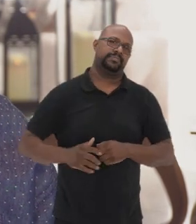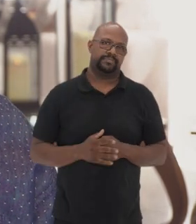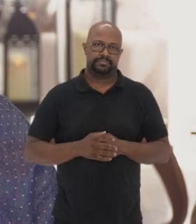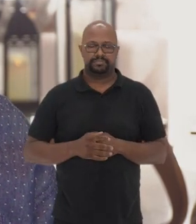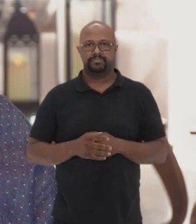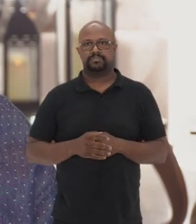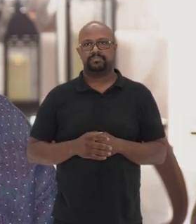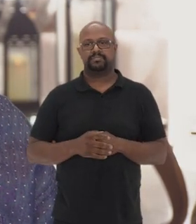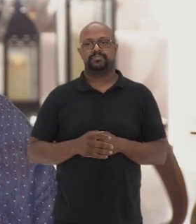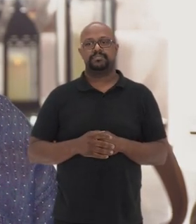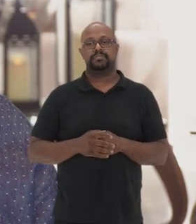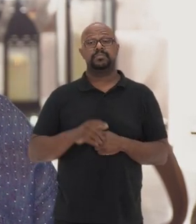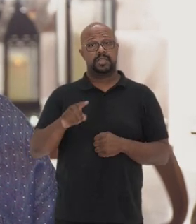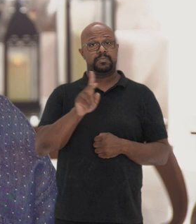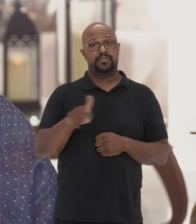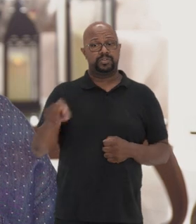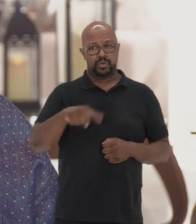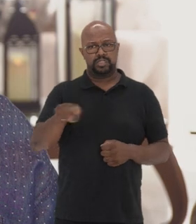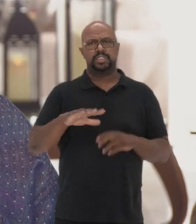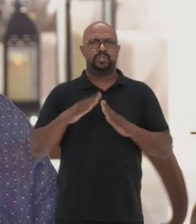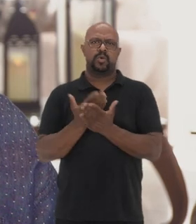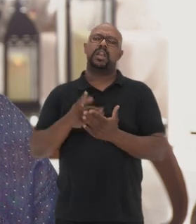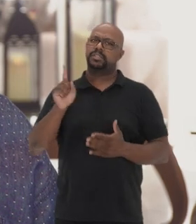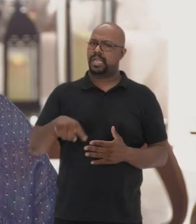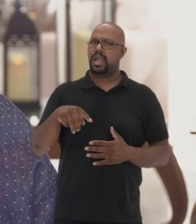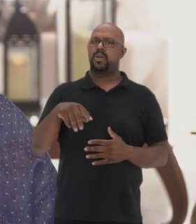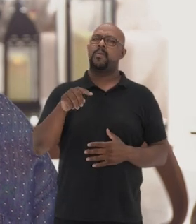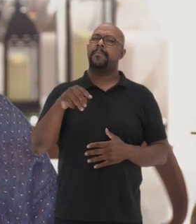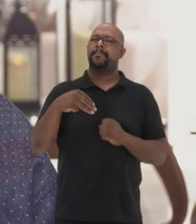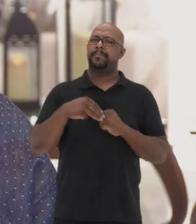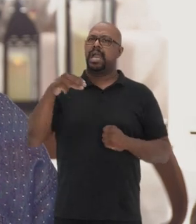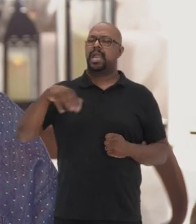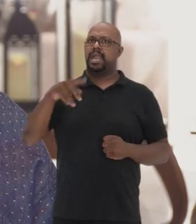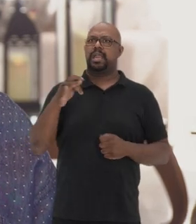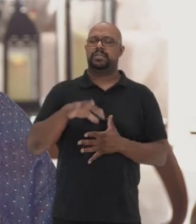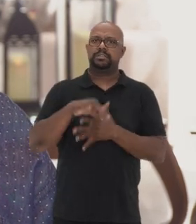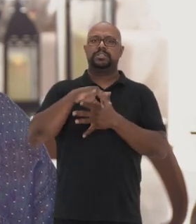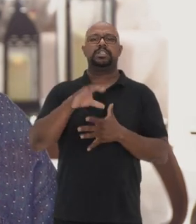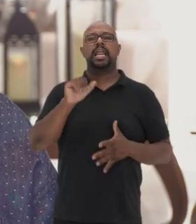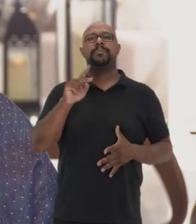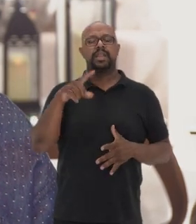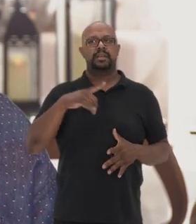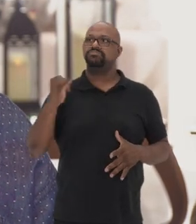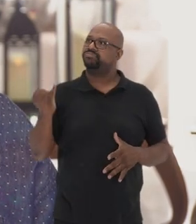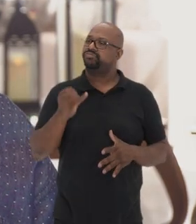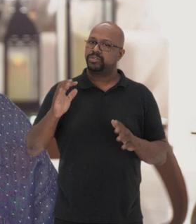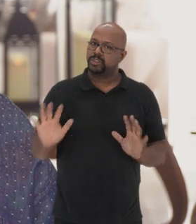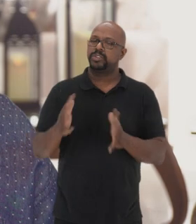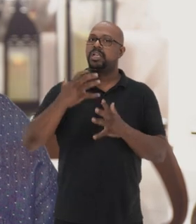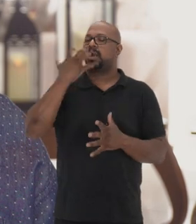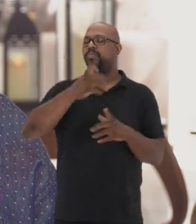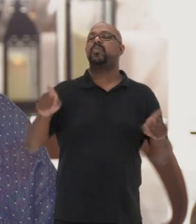os professores desses colégios criados pelos religiosos eram os mestres de Capela figura de suma importância do desenvolvimento da